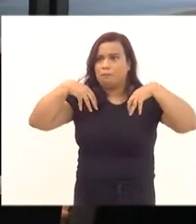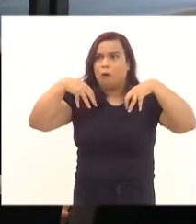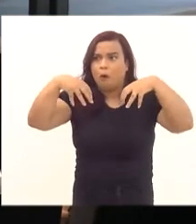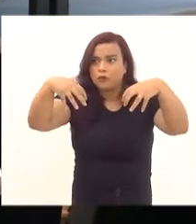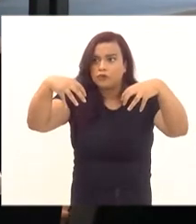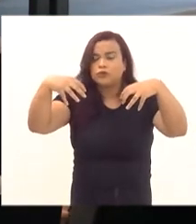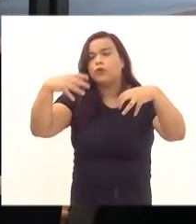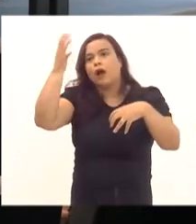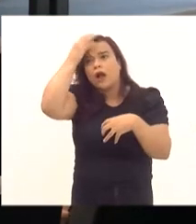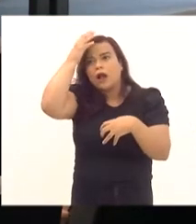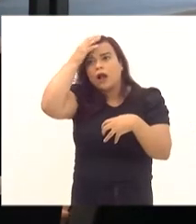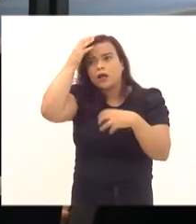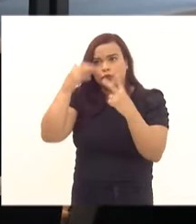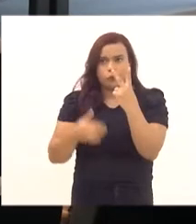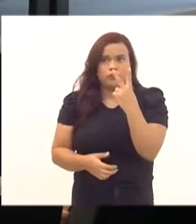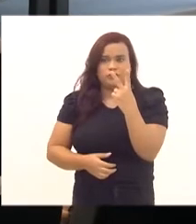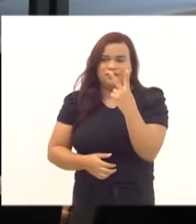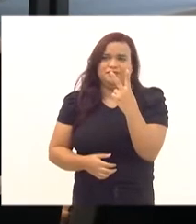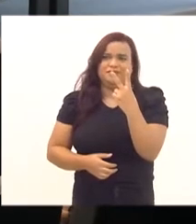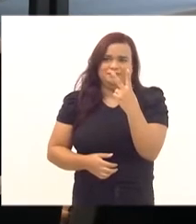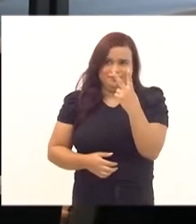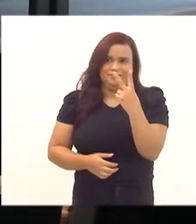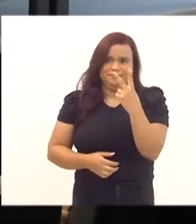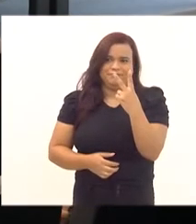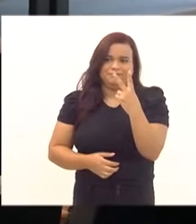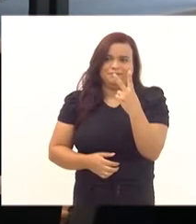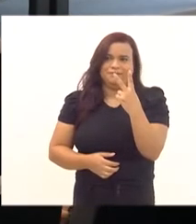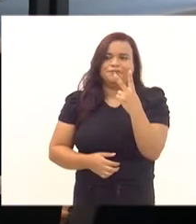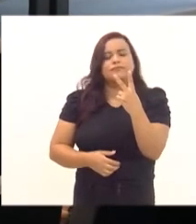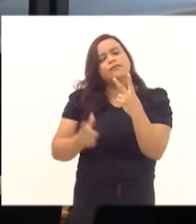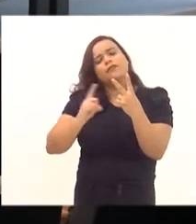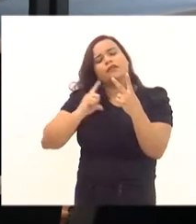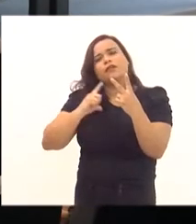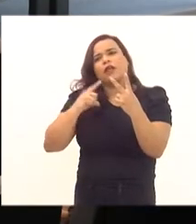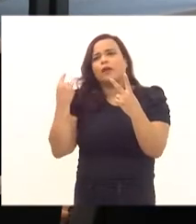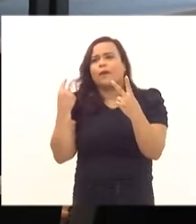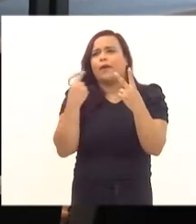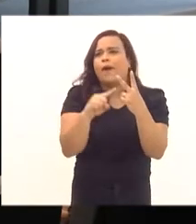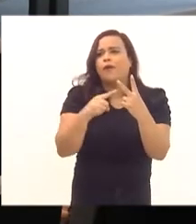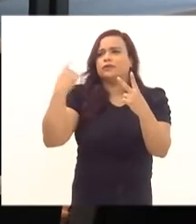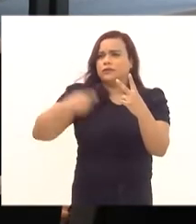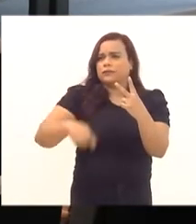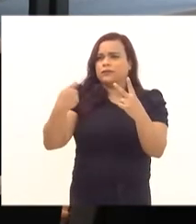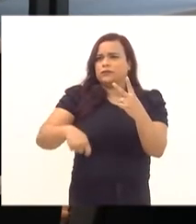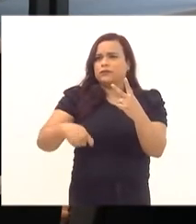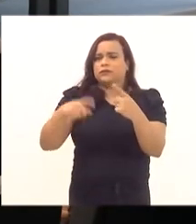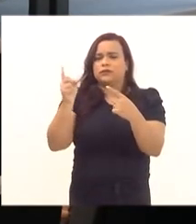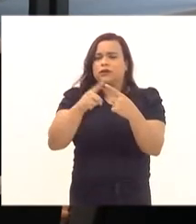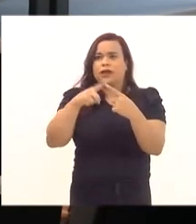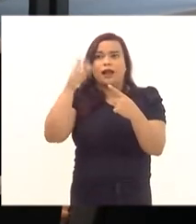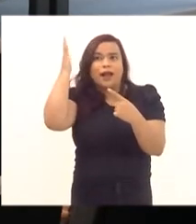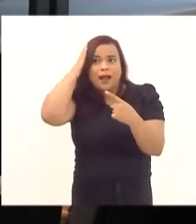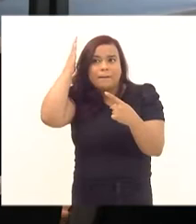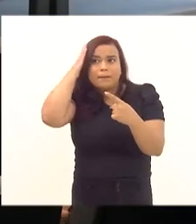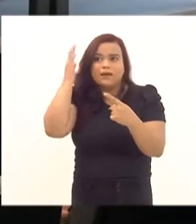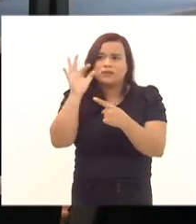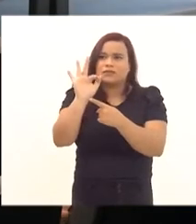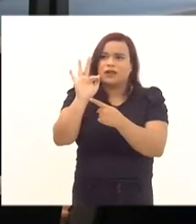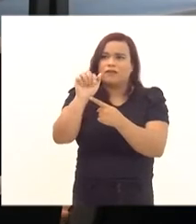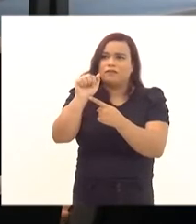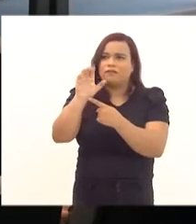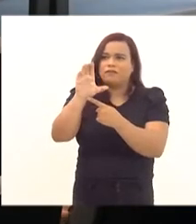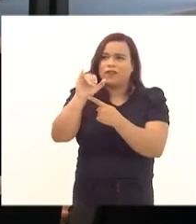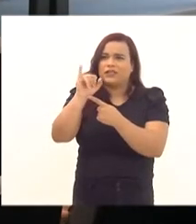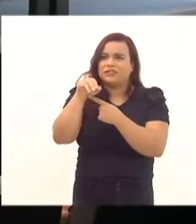de duas cabeças né de um monte de duas cabeças nós temos que derrotar por um lado a cabeça do fascismo